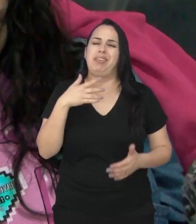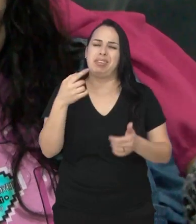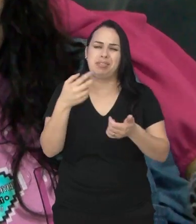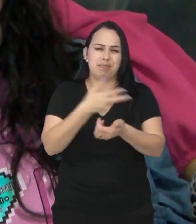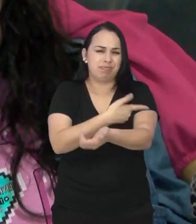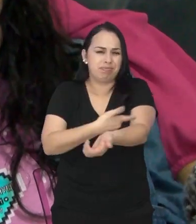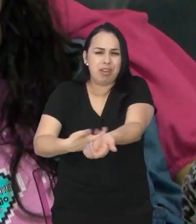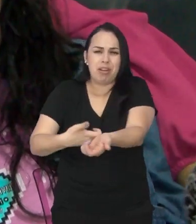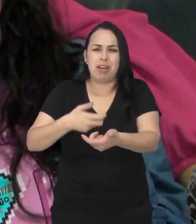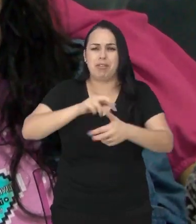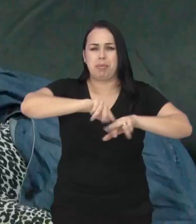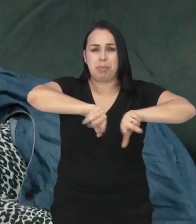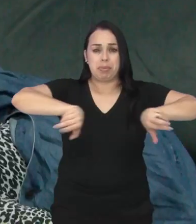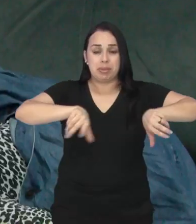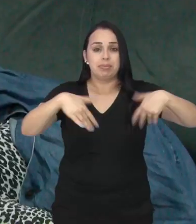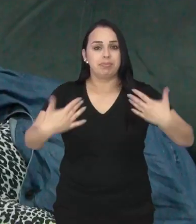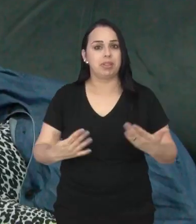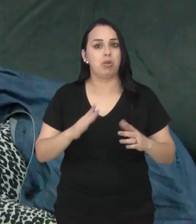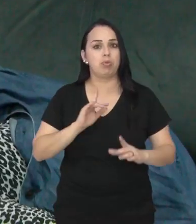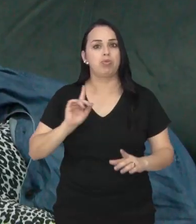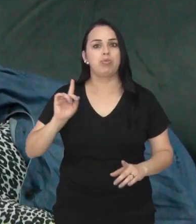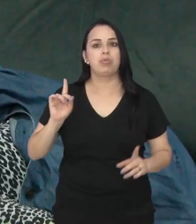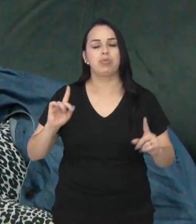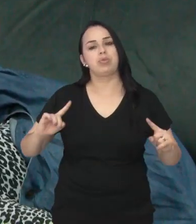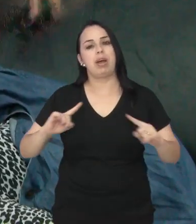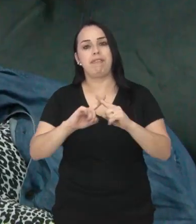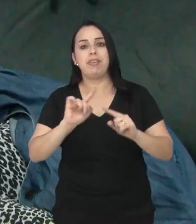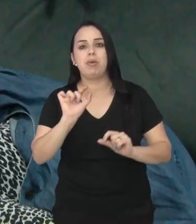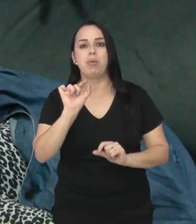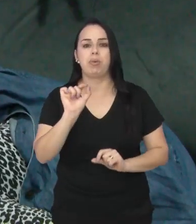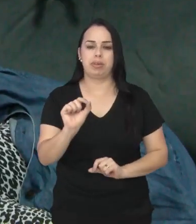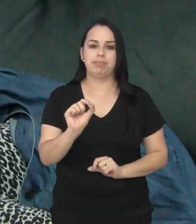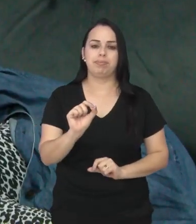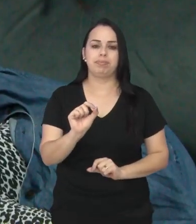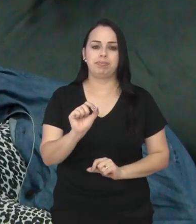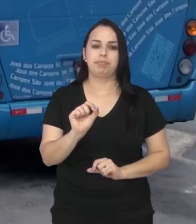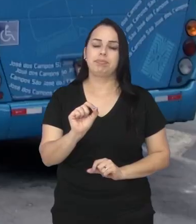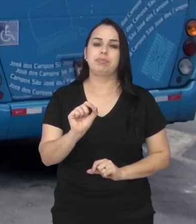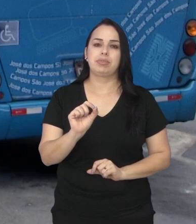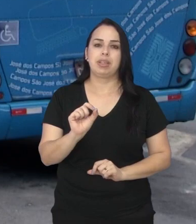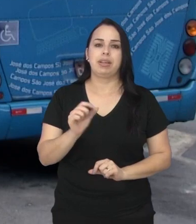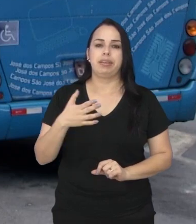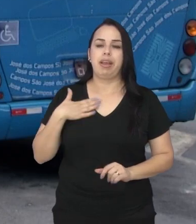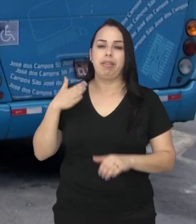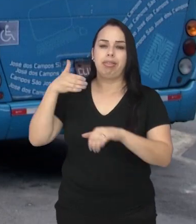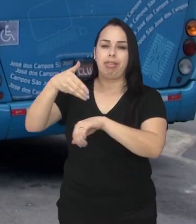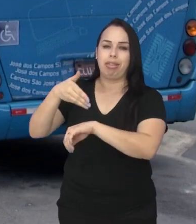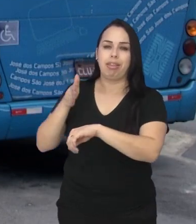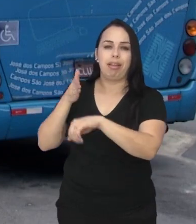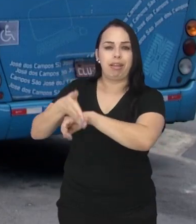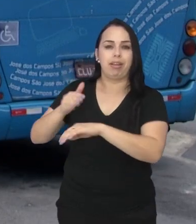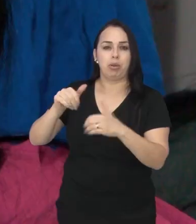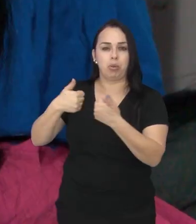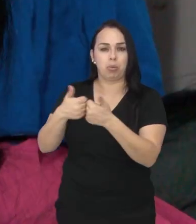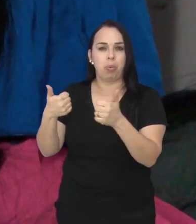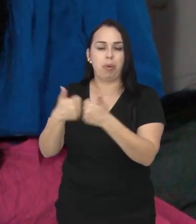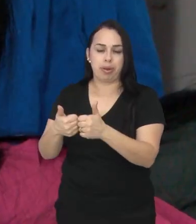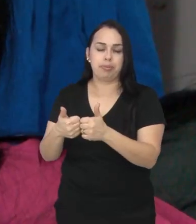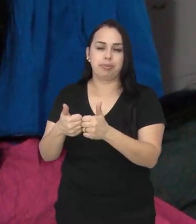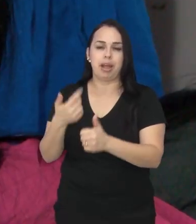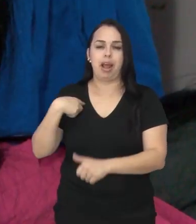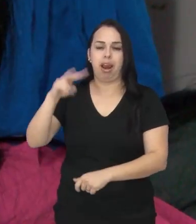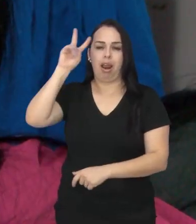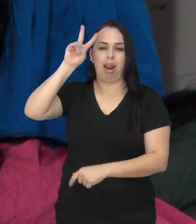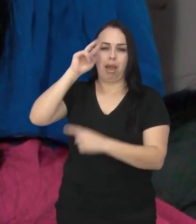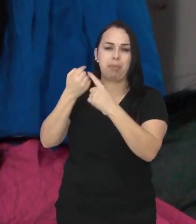vários exames, muitas coisas. E um dos desafios enfrentados por mãe e filha foi encarar o transporte público. A Gislaine